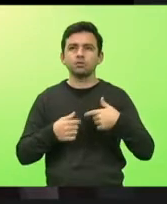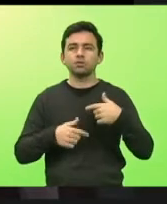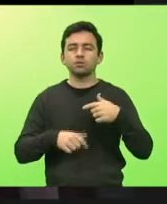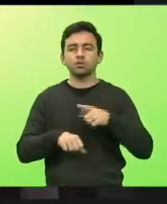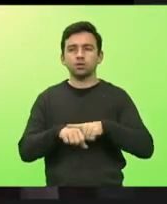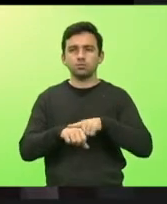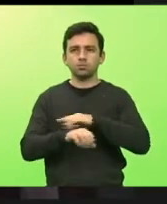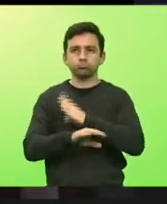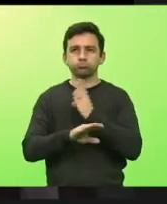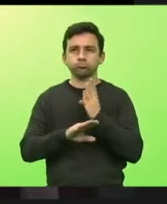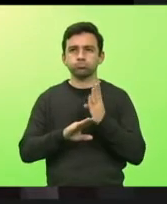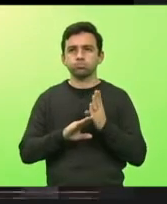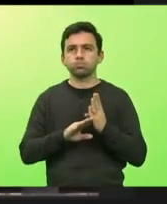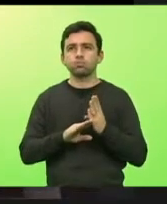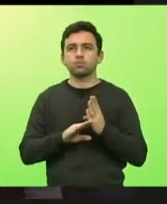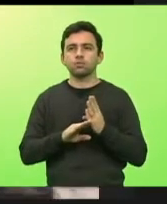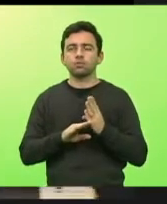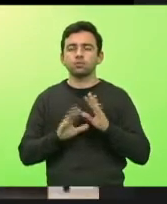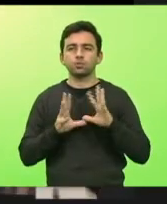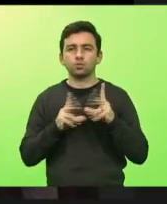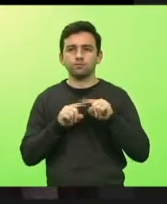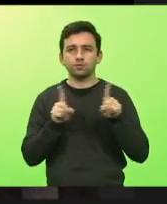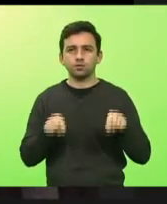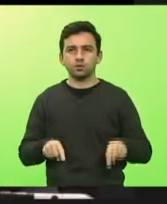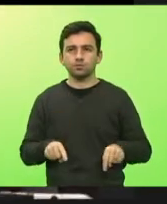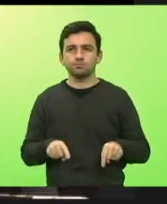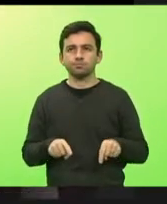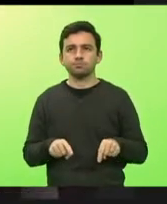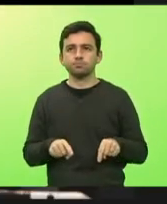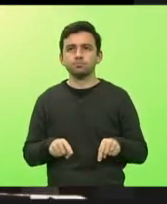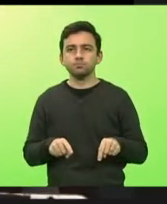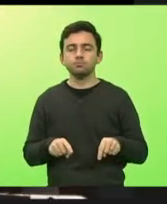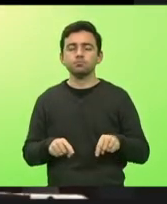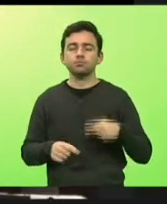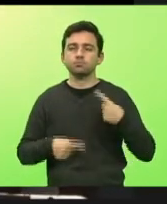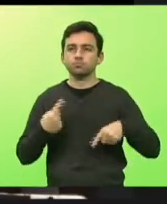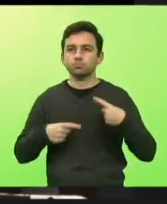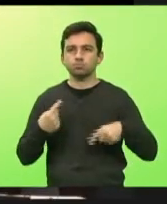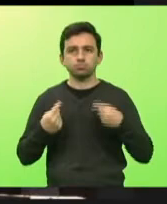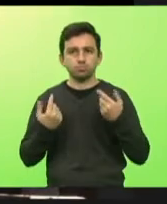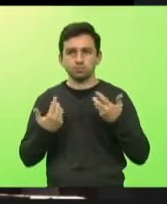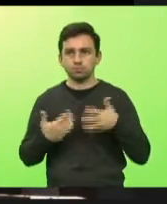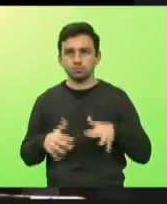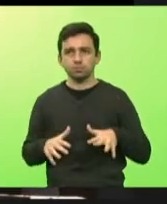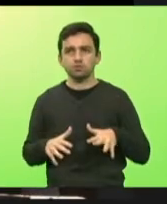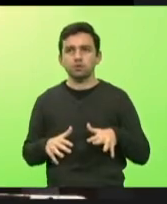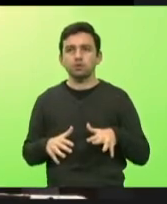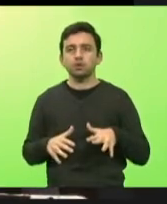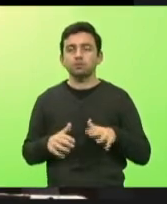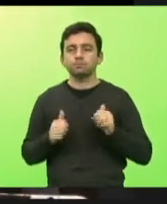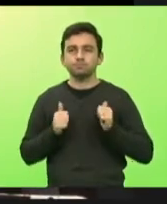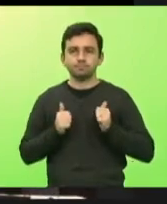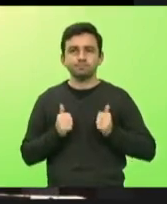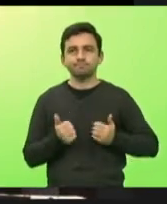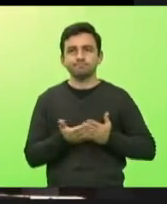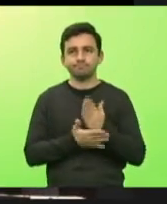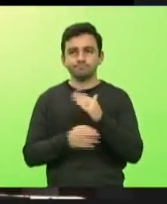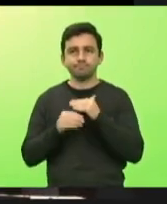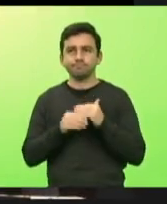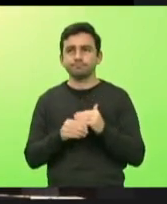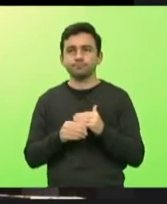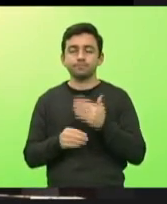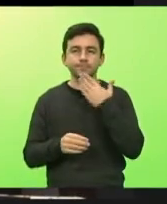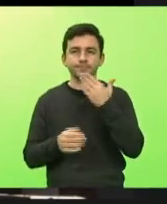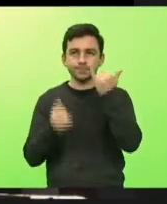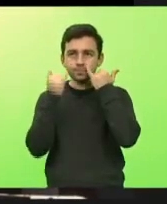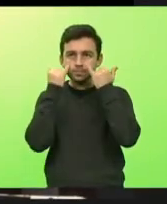Inmetro. Em discussão. Não havendo quem queira discutir, é em votação. Deputados que aprovam, permaneçam como se encontra. Aprovado por unanimidade. Pedido de